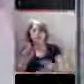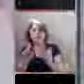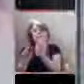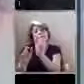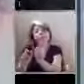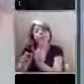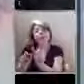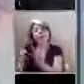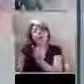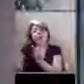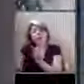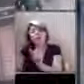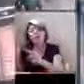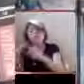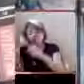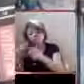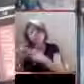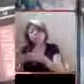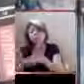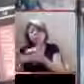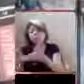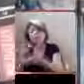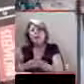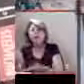página 13. Sim,